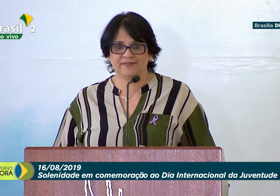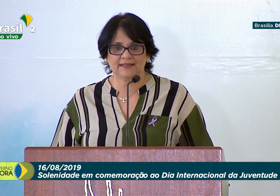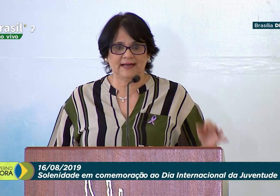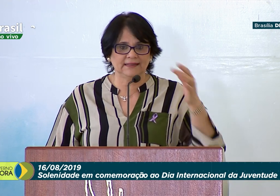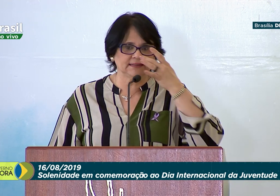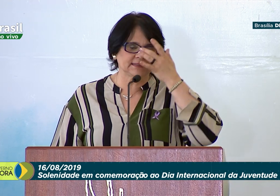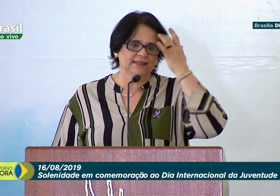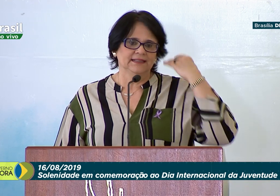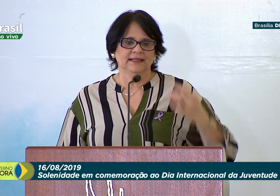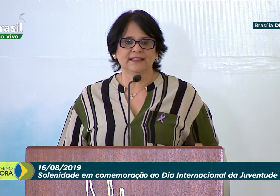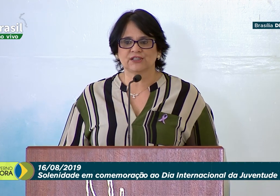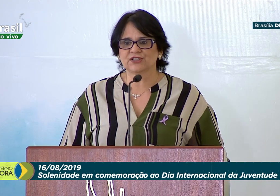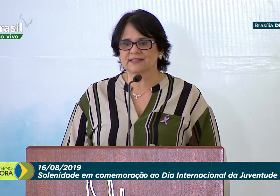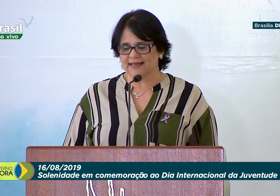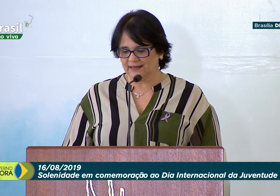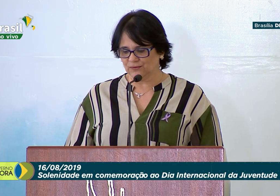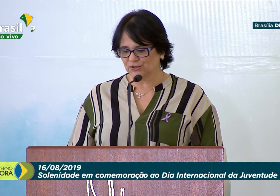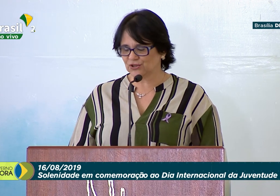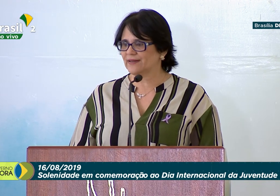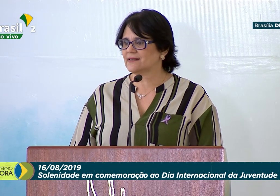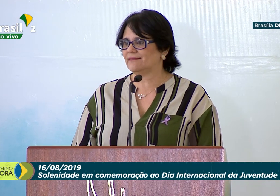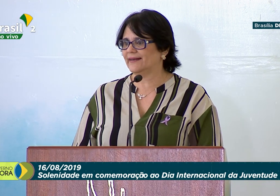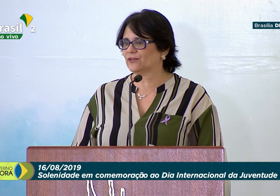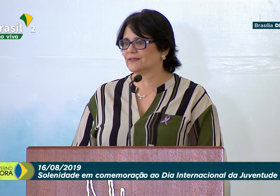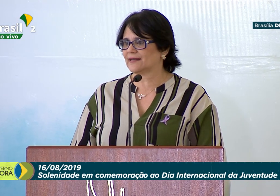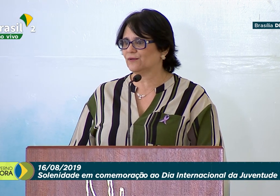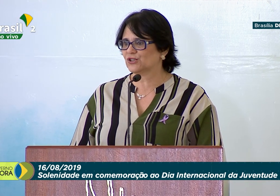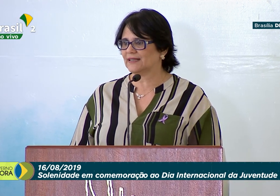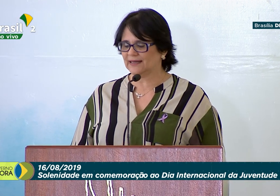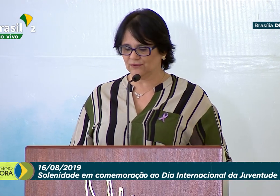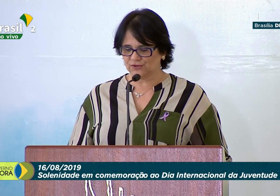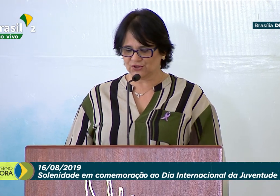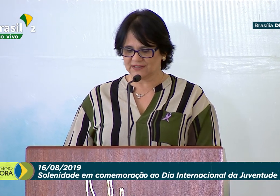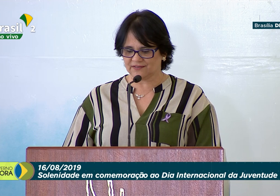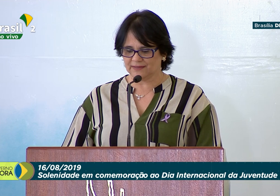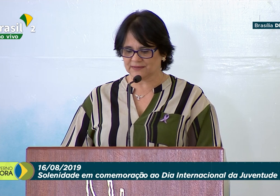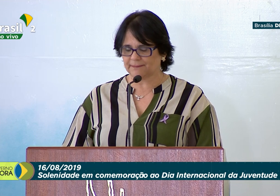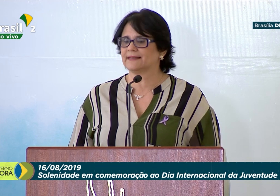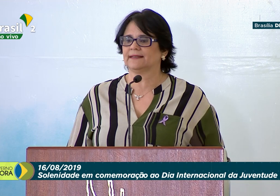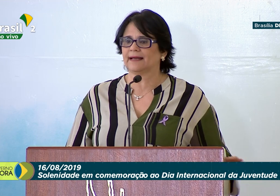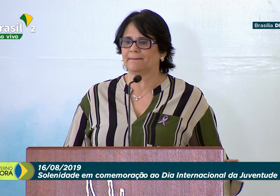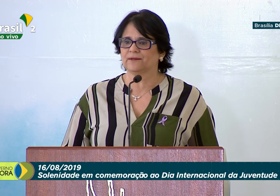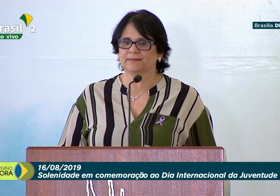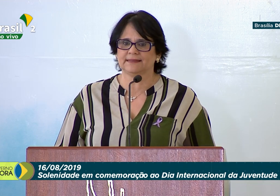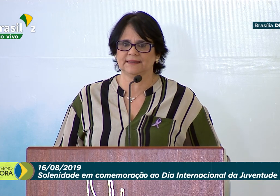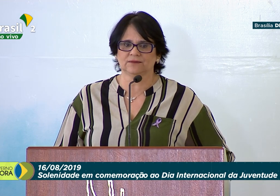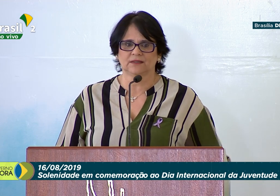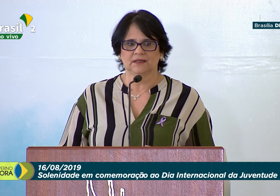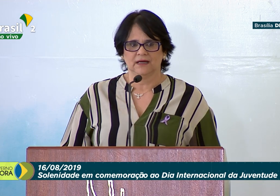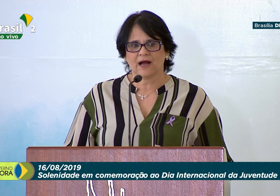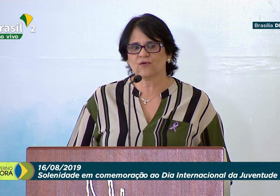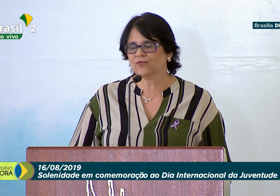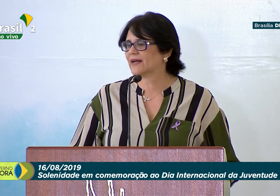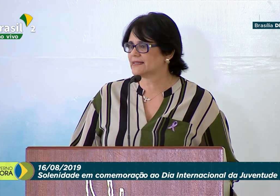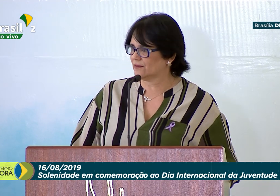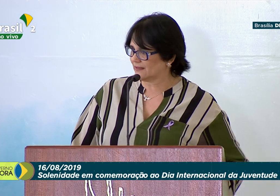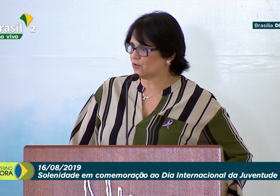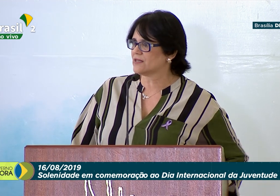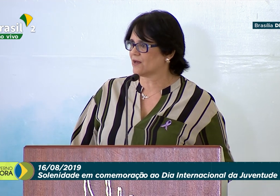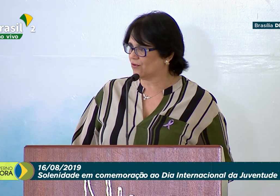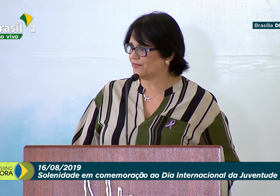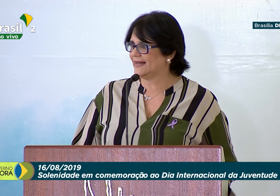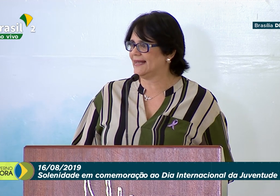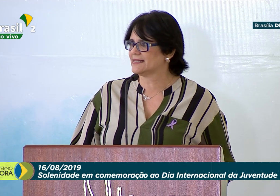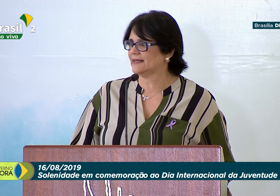inúmeras atividades, e a gente encerra hoje com esse evento extraordinário, onde nós vamos apresentar para o Brasil a convocação